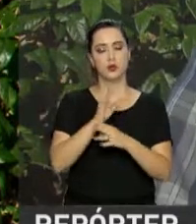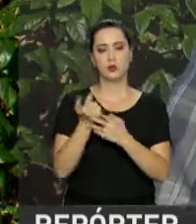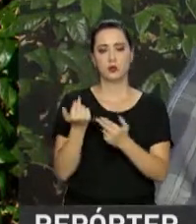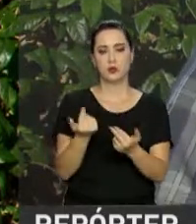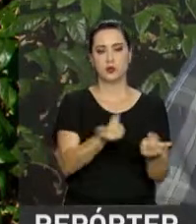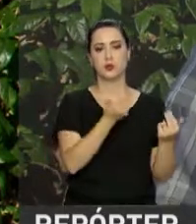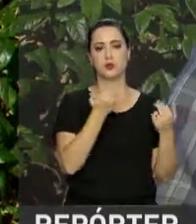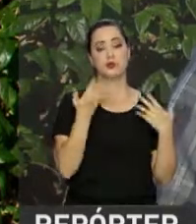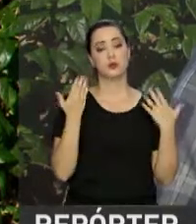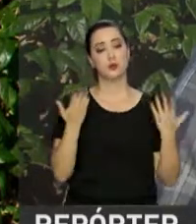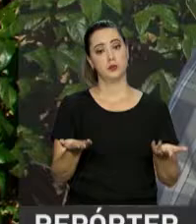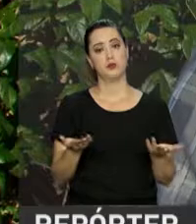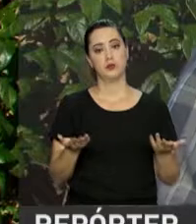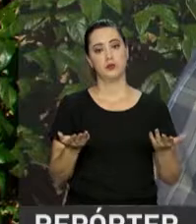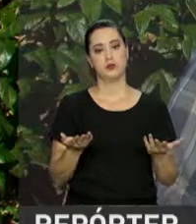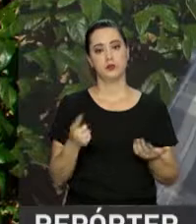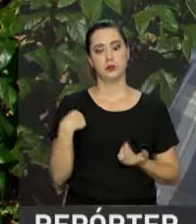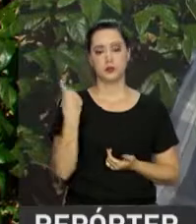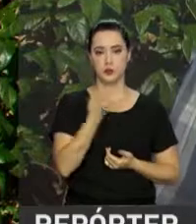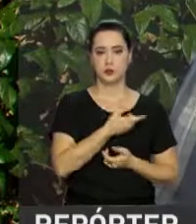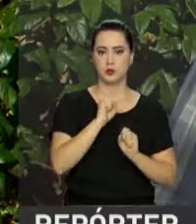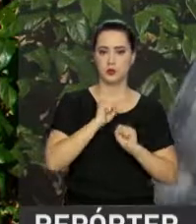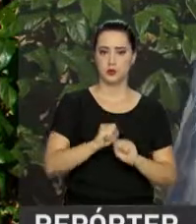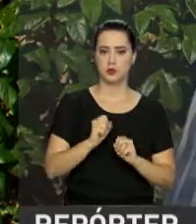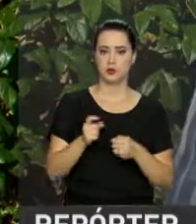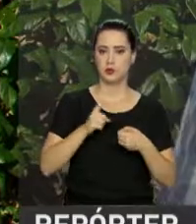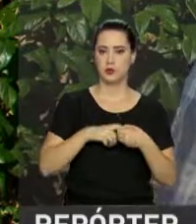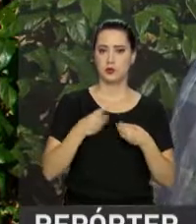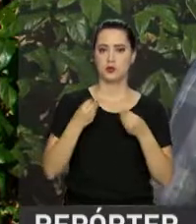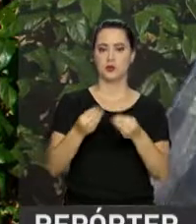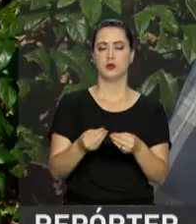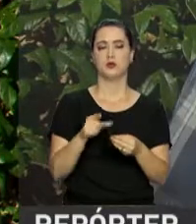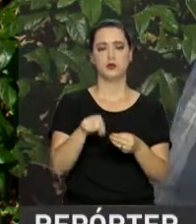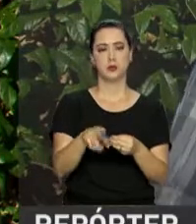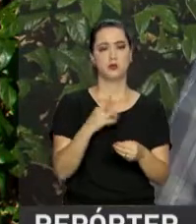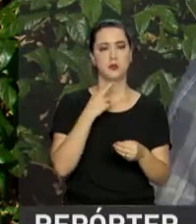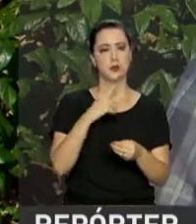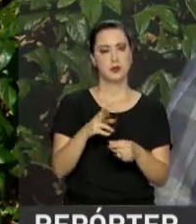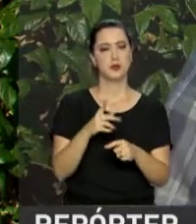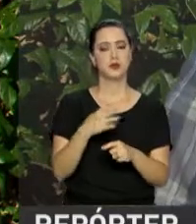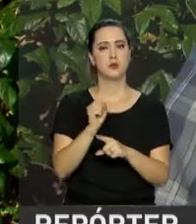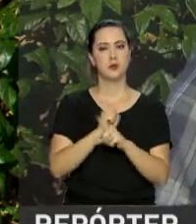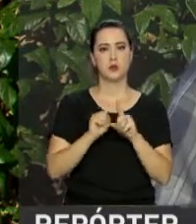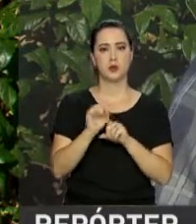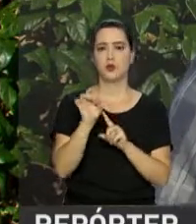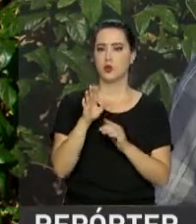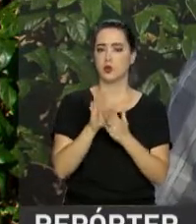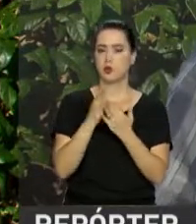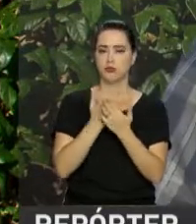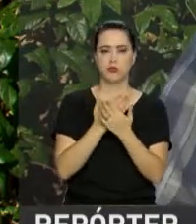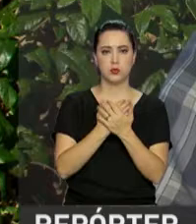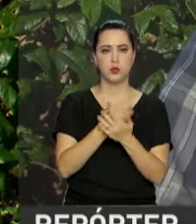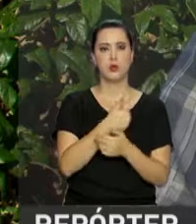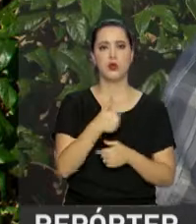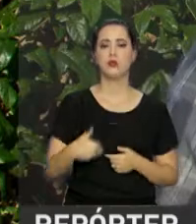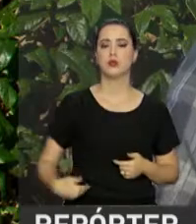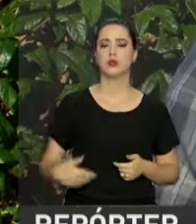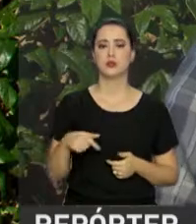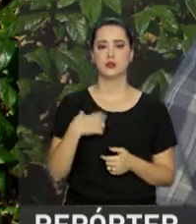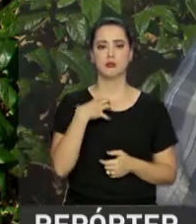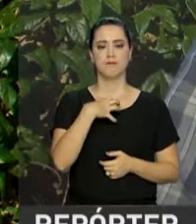forma de modo que a gente possa dar um retorno para a sociedade é também só estudam em escolas públicas né então a